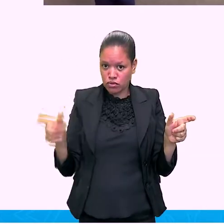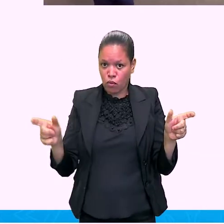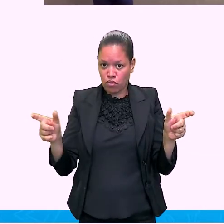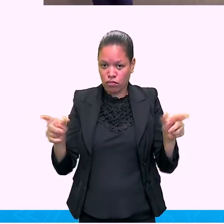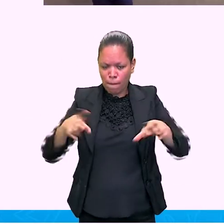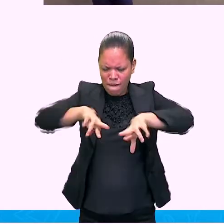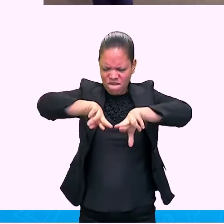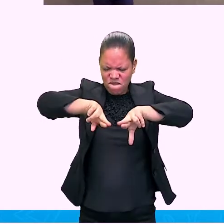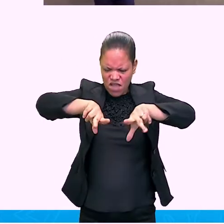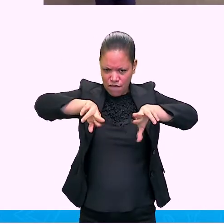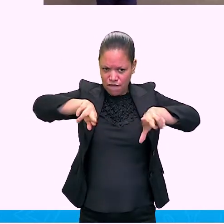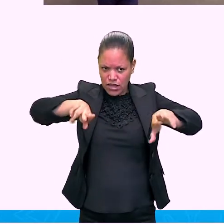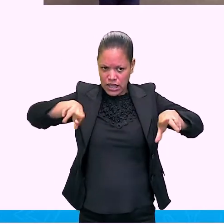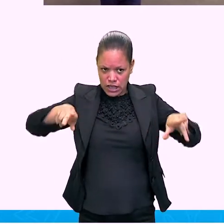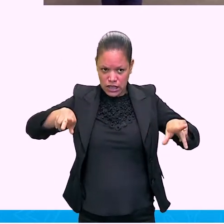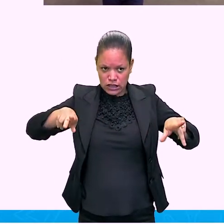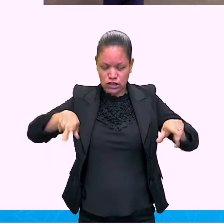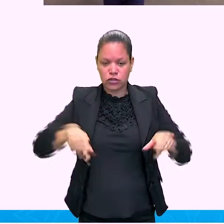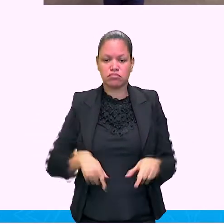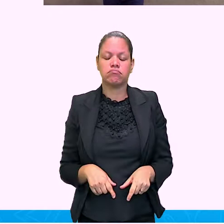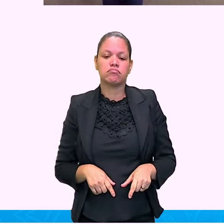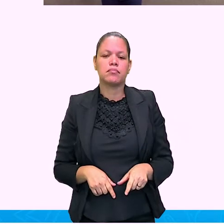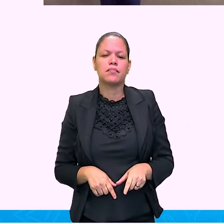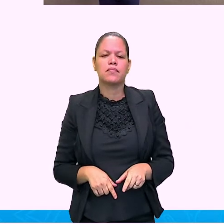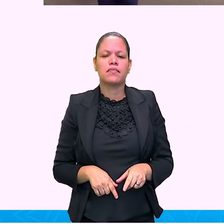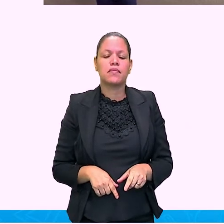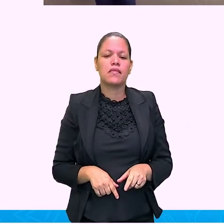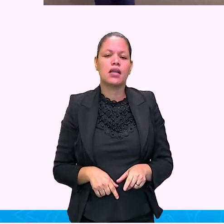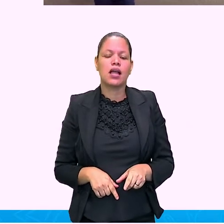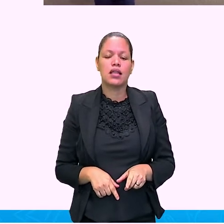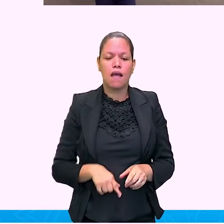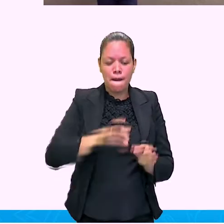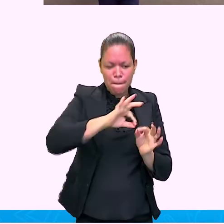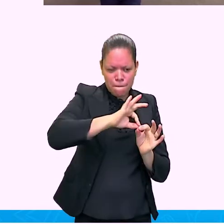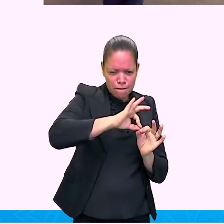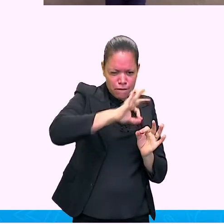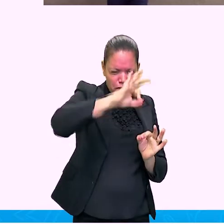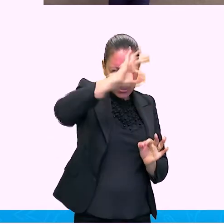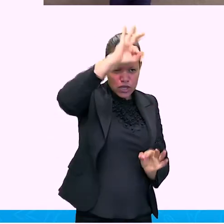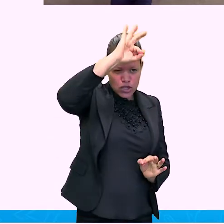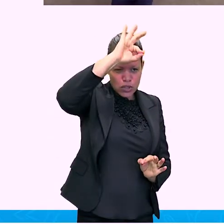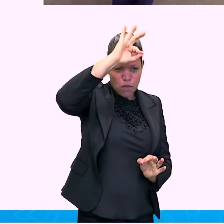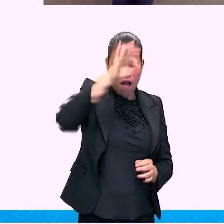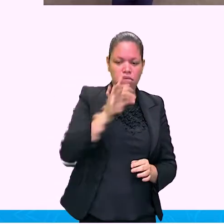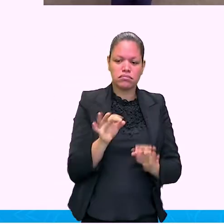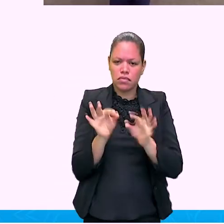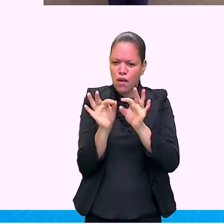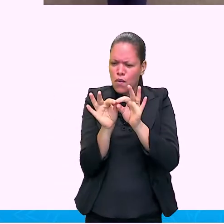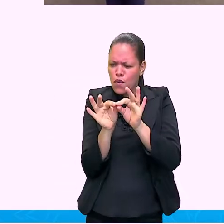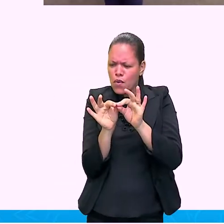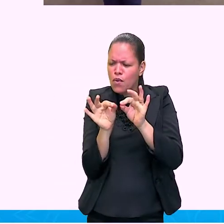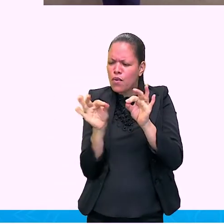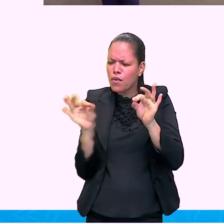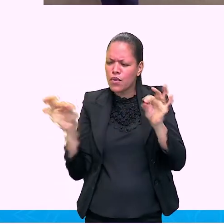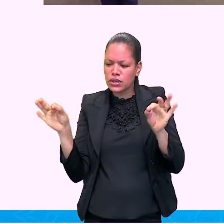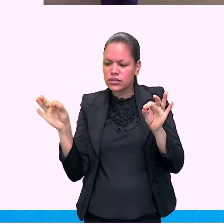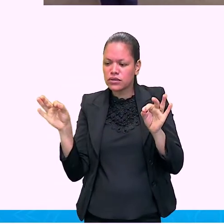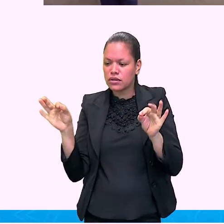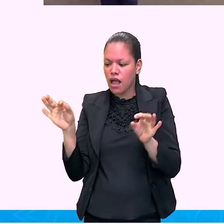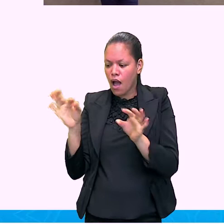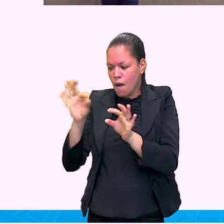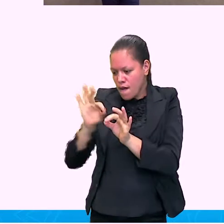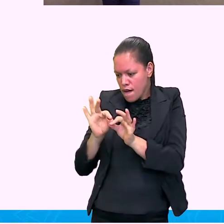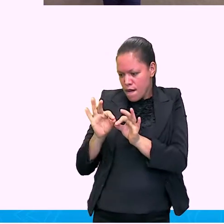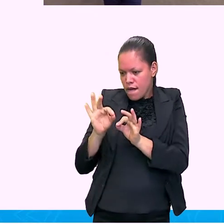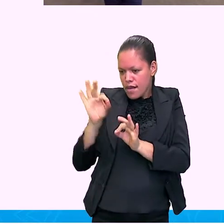vertical, quanto na horizontal e também na posição inclinada. Vocês podem